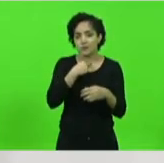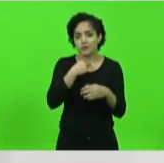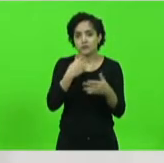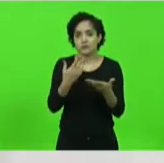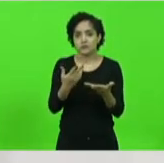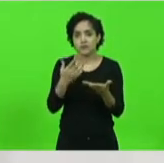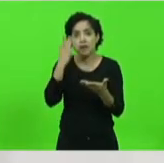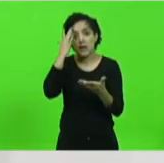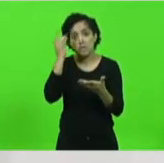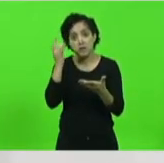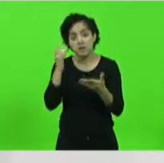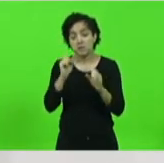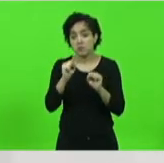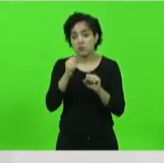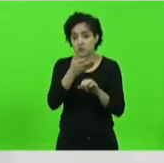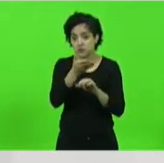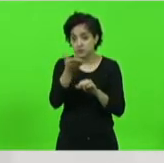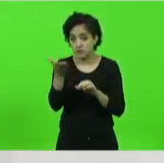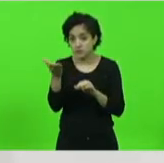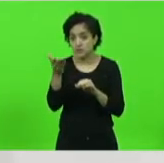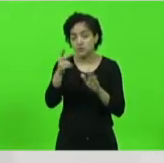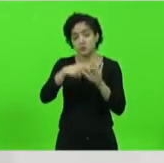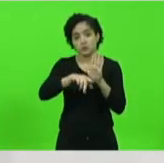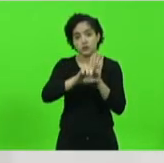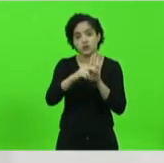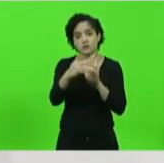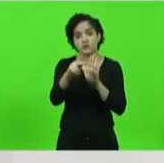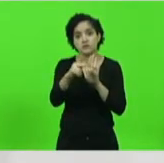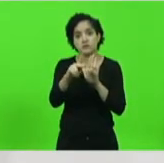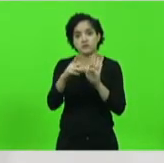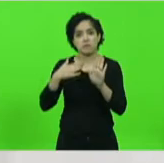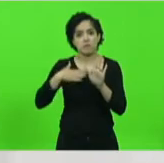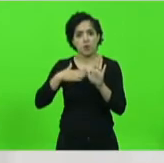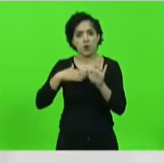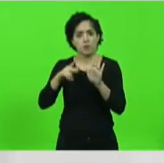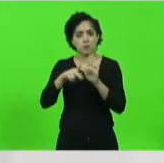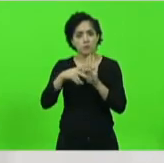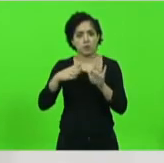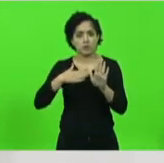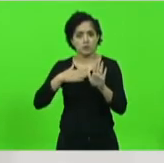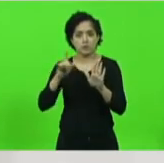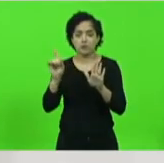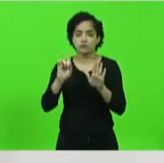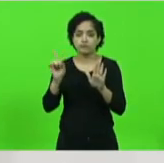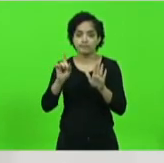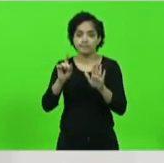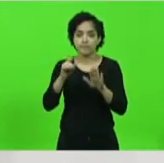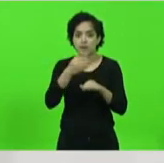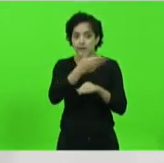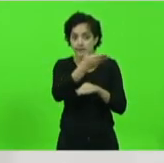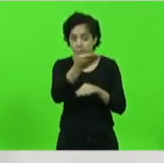Amanhã pode ser um de vocês, um projeto de vocês. E não é do GCE o projeto. O projeto é deles.